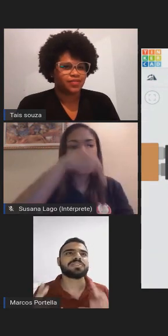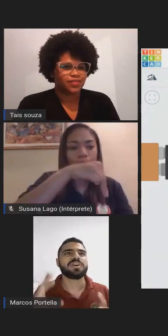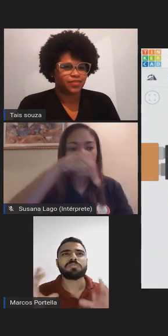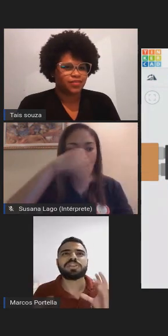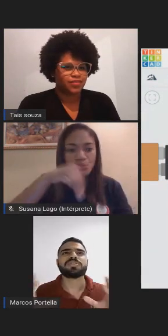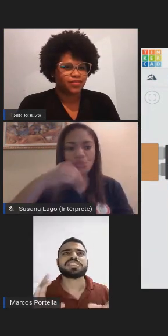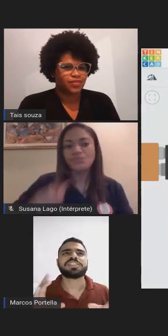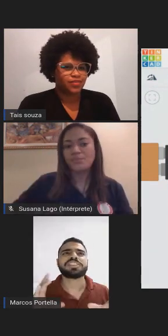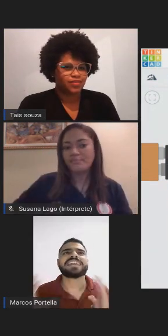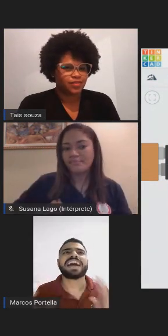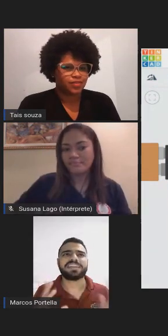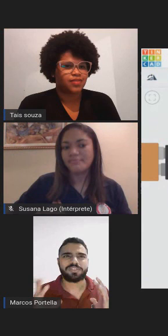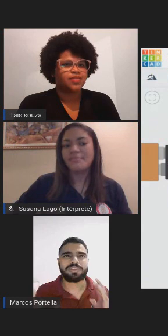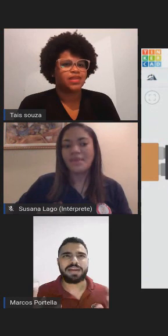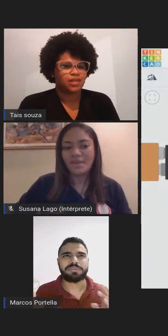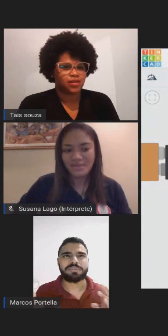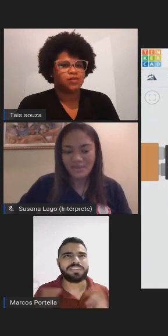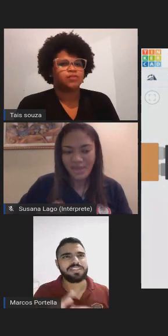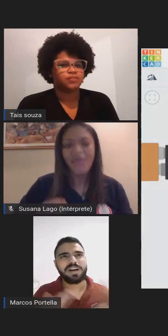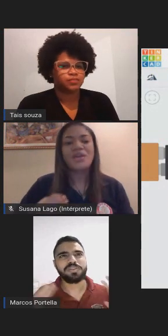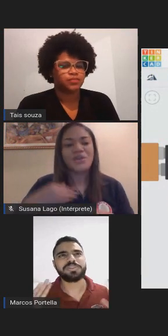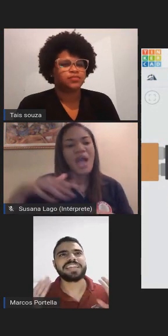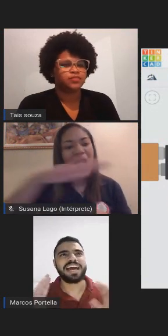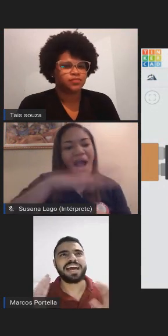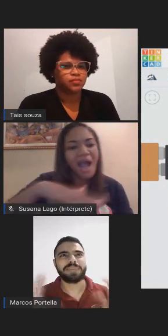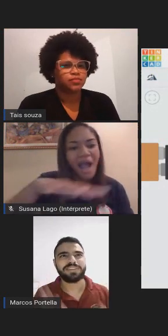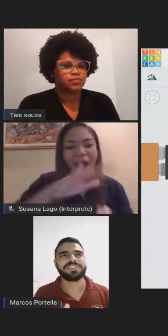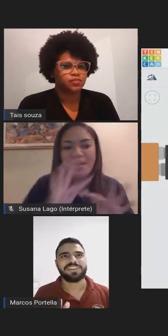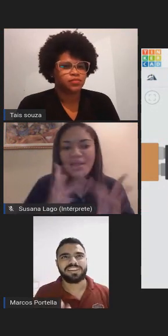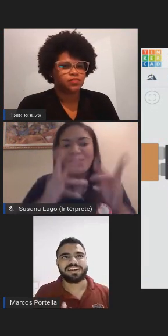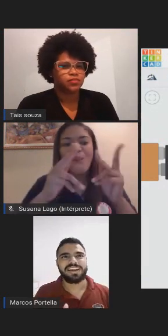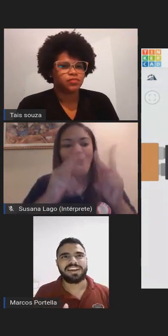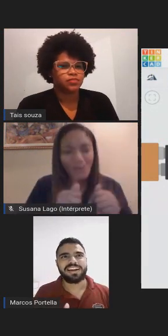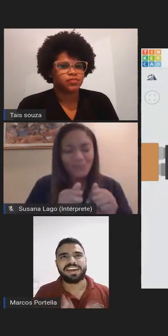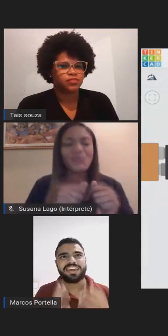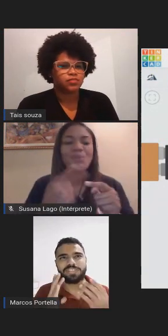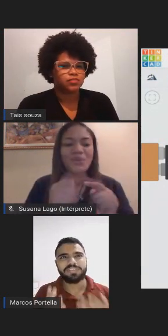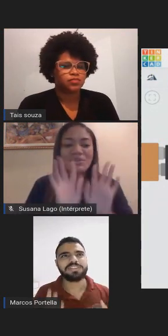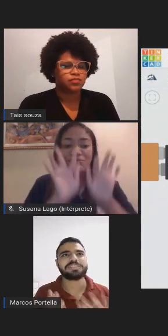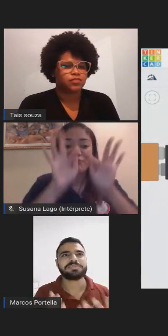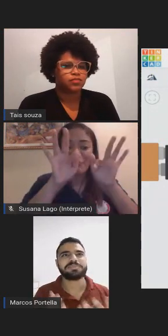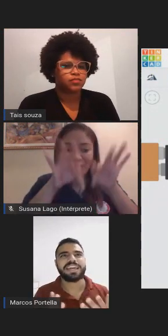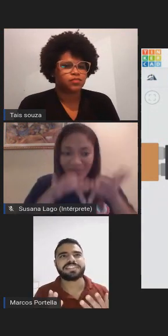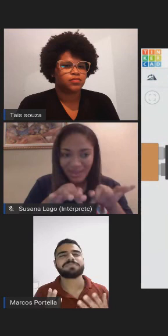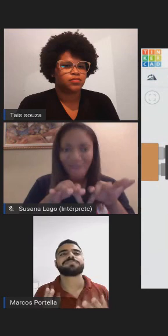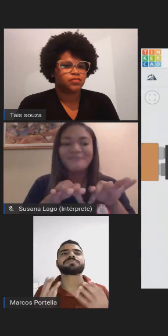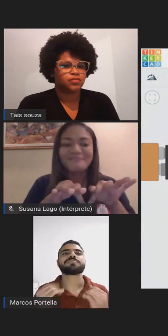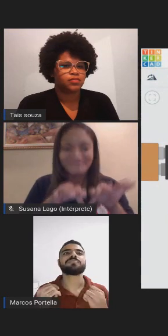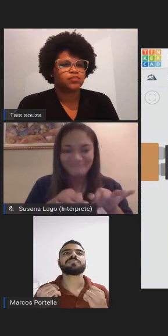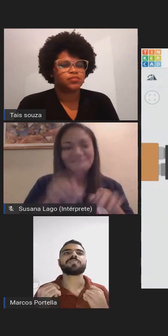presentes, monitores de cada área vão estar lá para fazer um último encerramento no nível que vocês